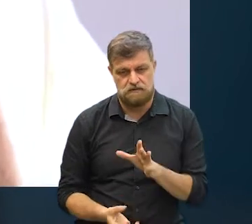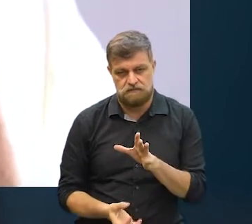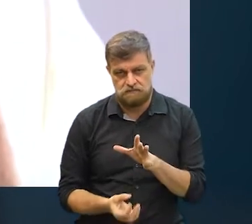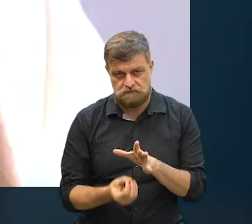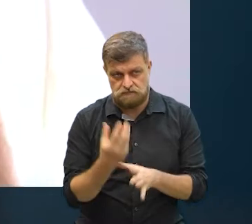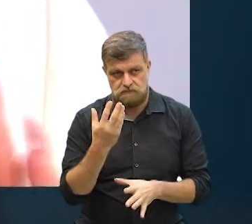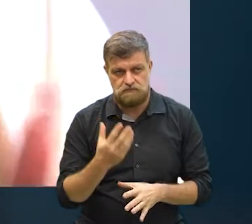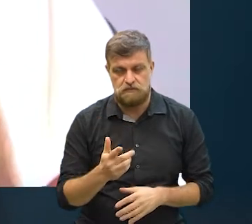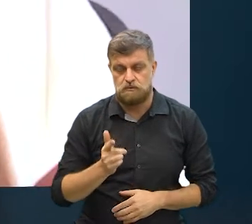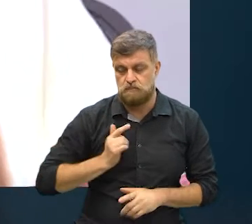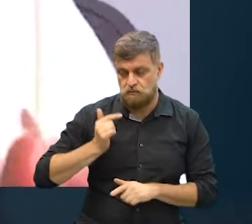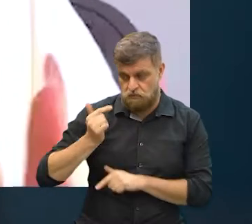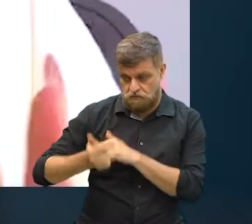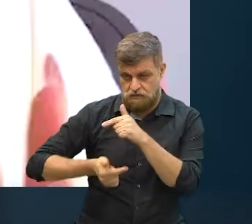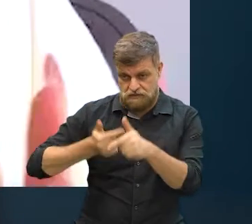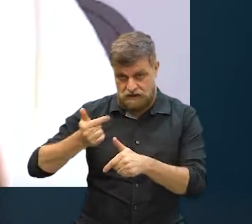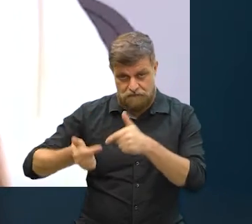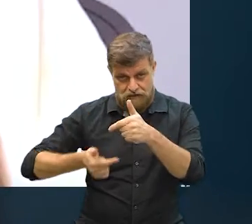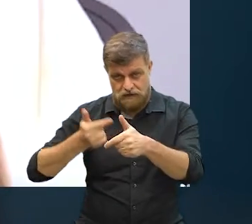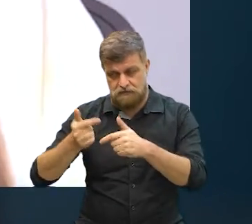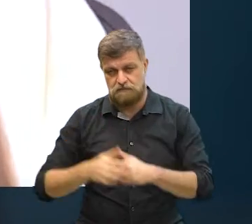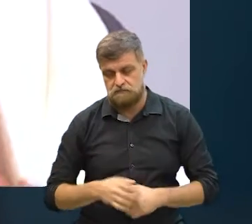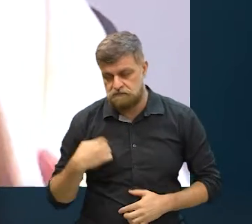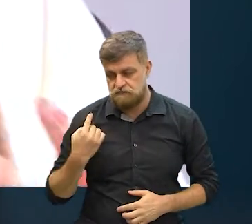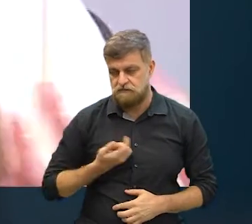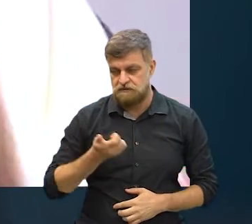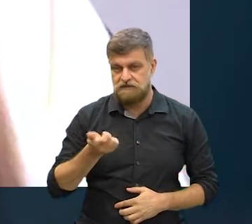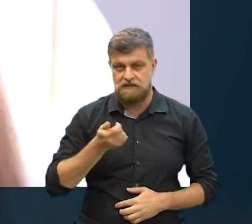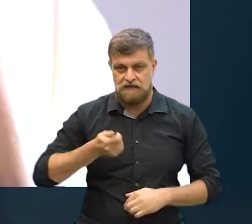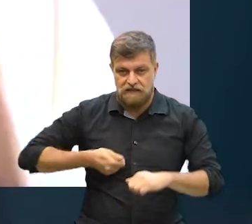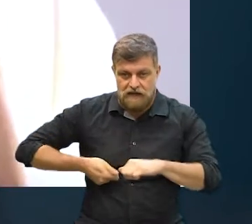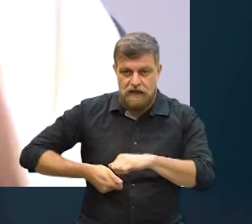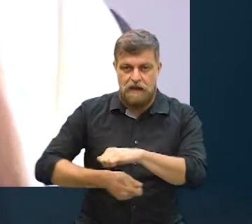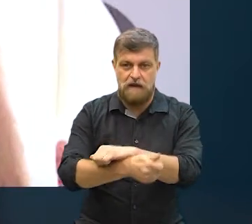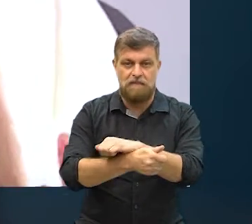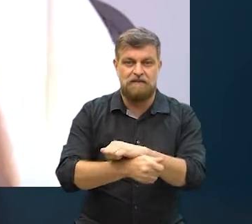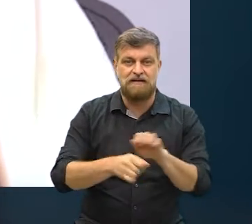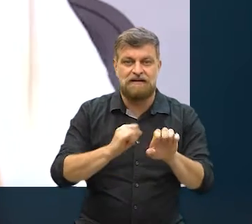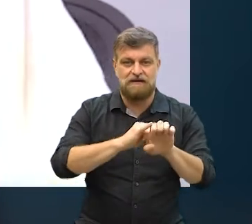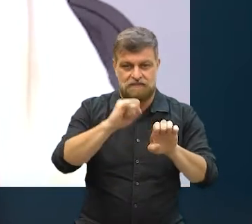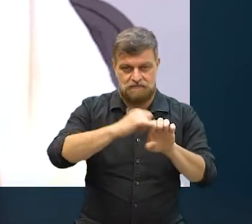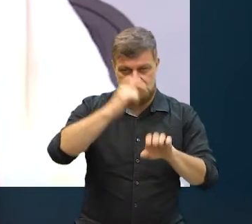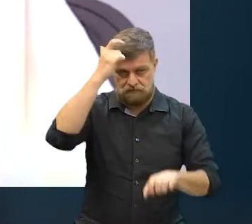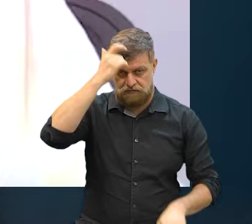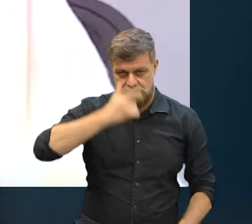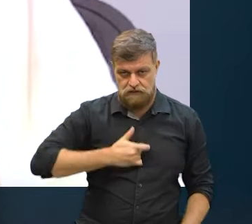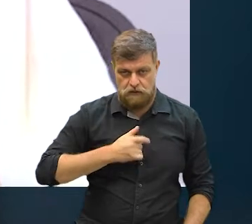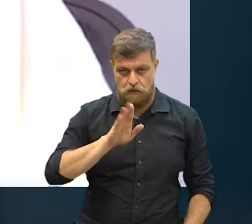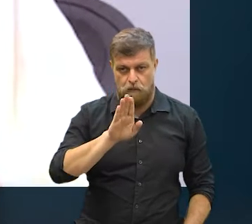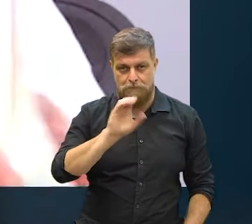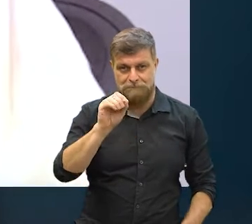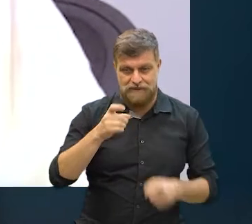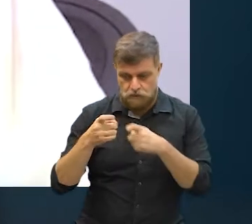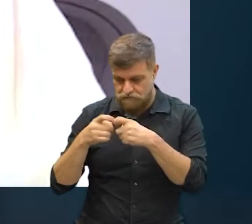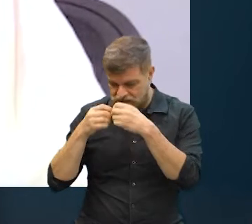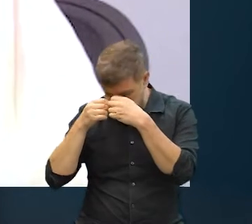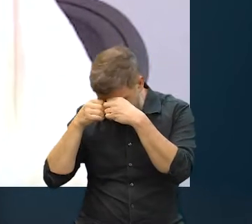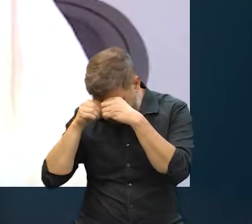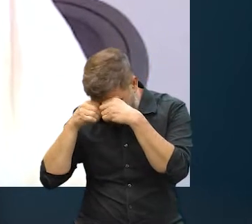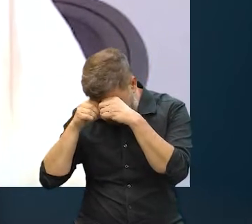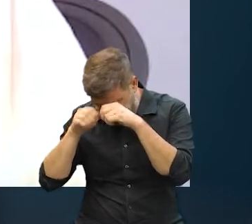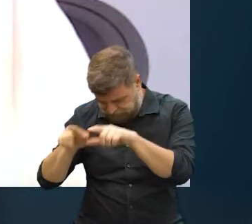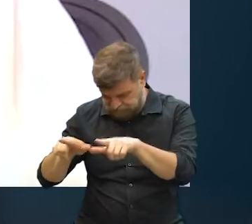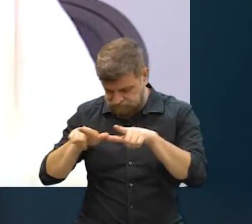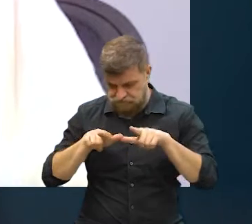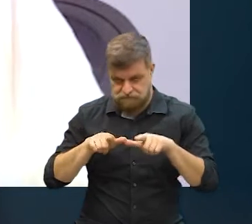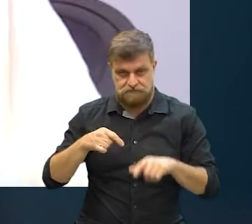Surgiu do trabalho mesmo de querer empreender. Eu sou biomédica formada, então eu já atuava na área da